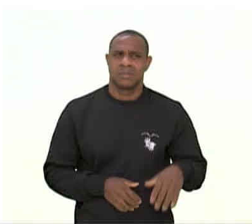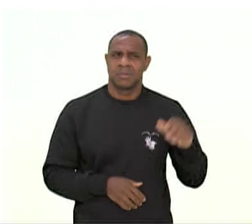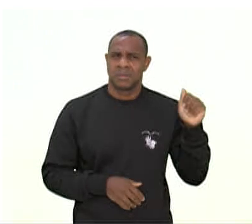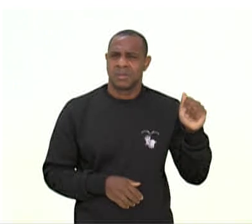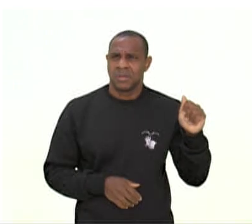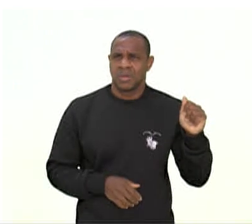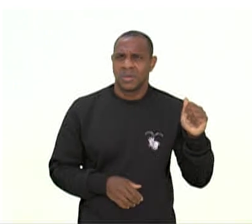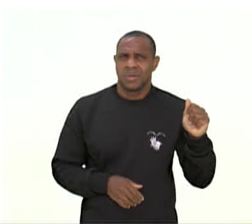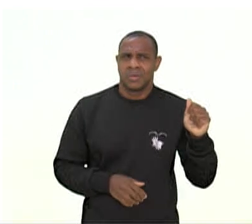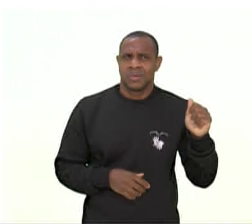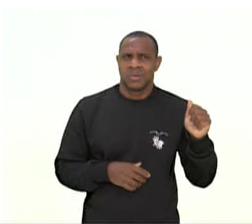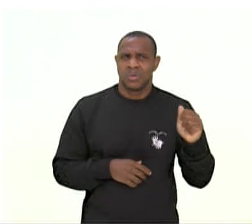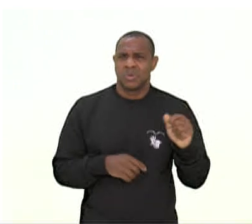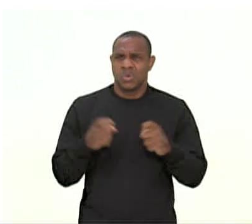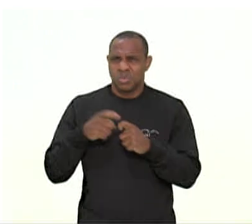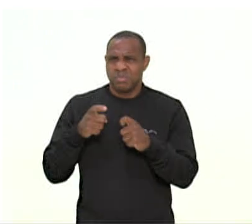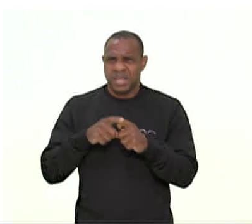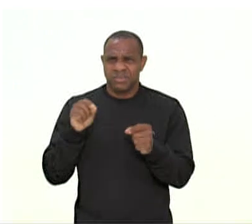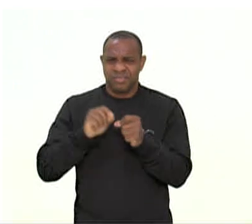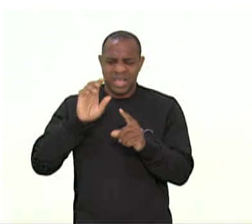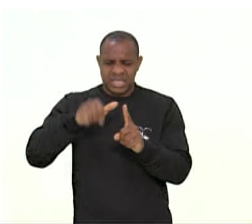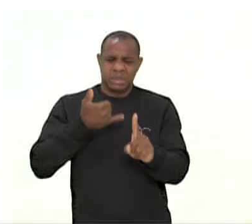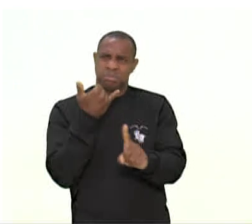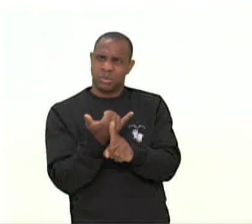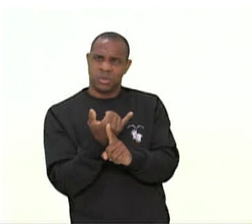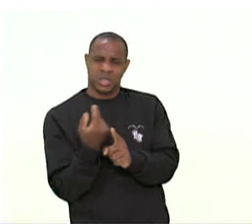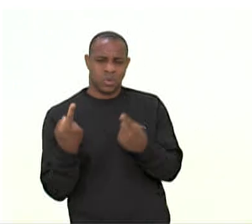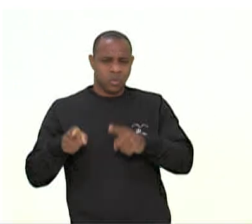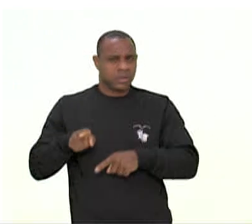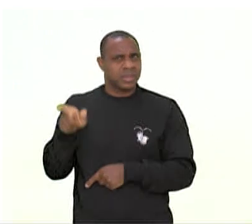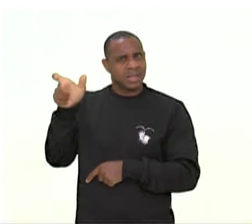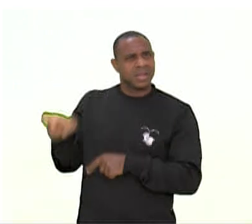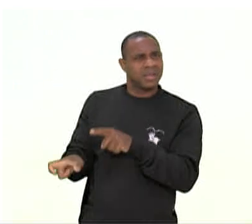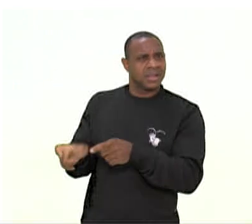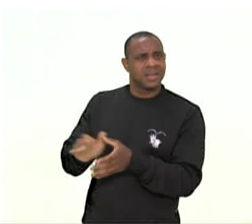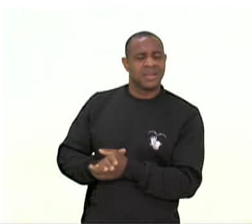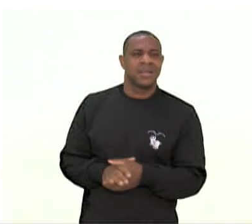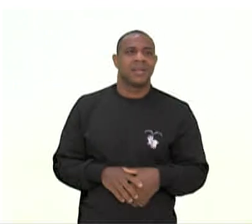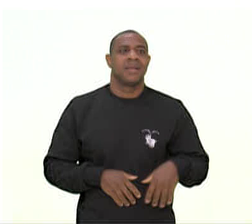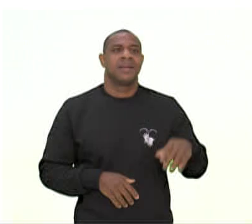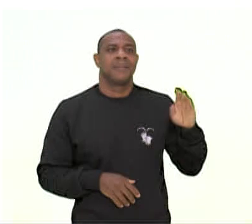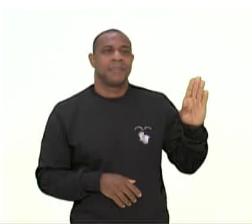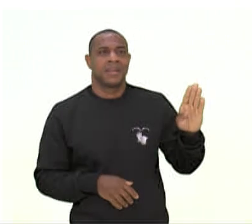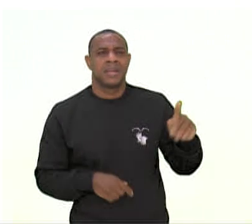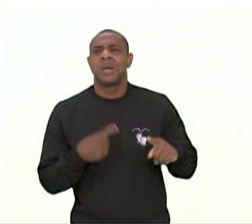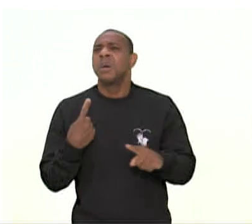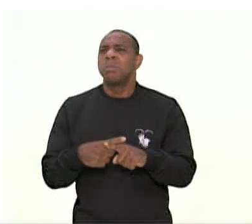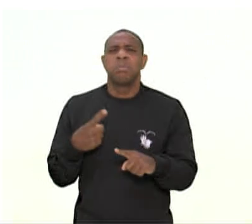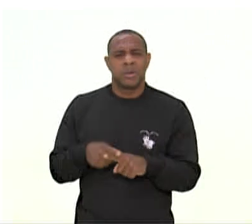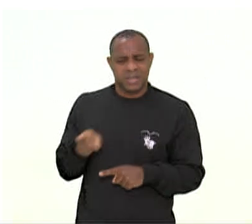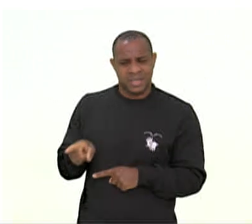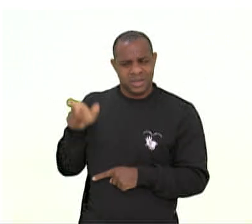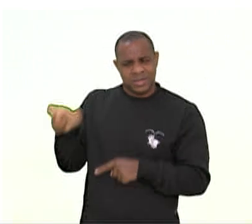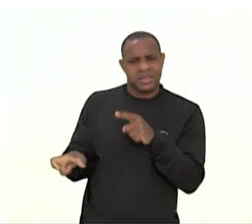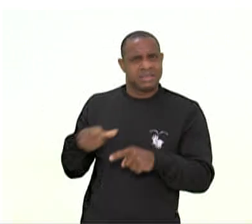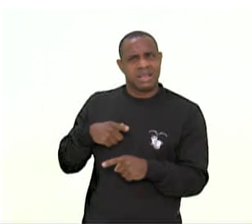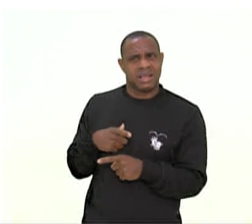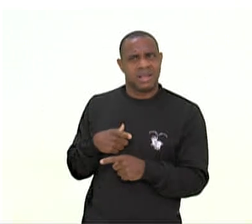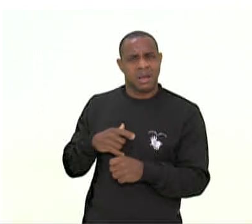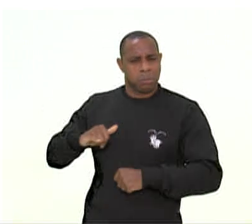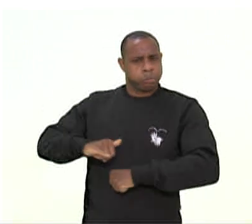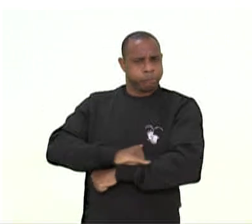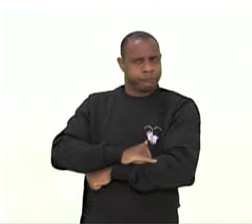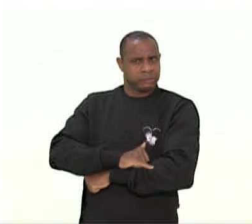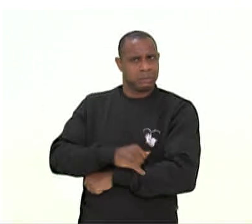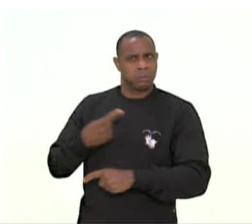o paciente? Letra B, o de que o paciente está acima do peso porque contraiu Covid-19? Letra